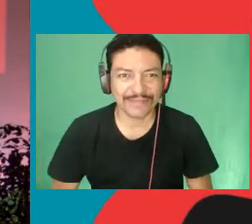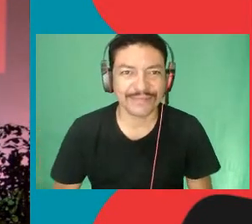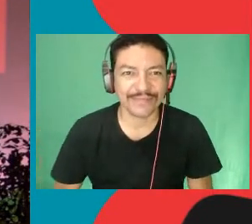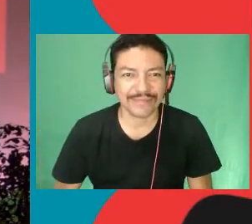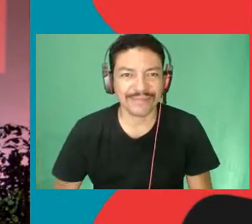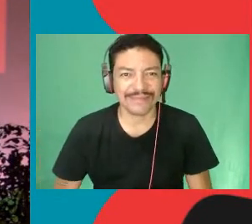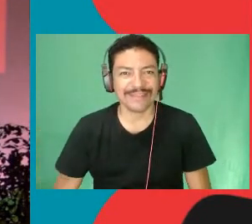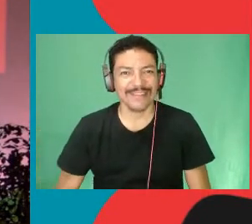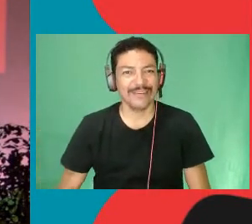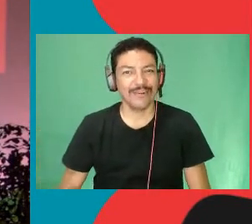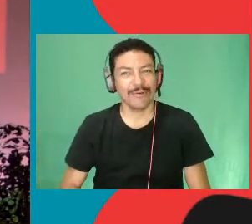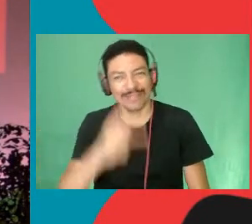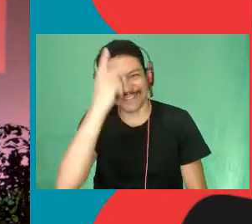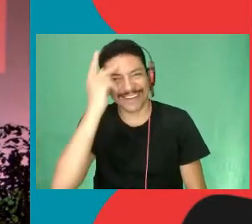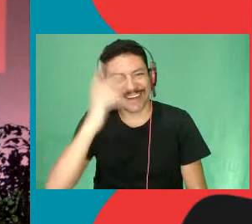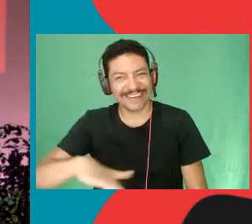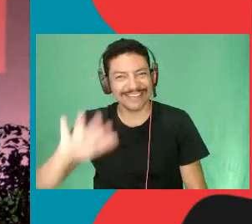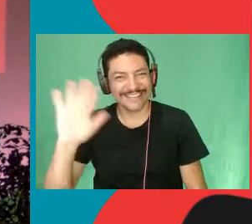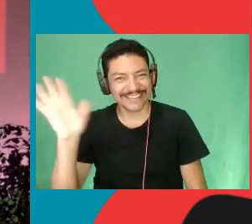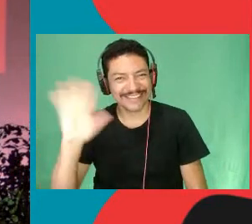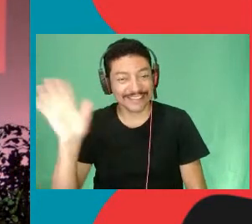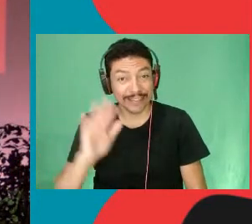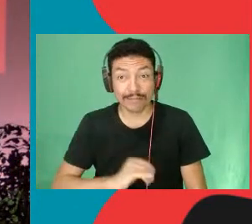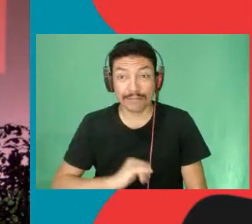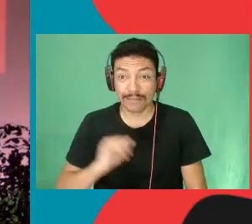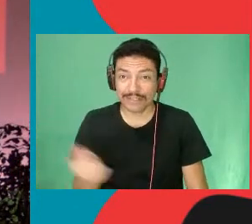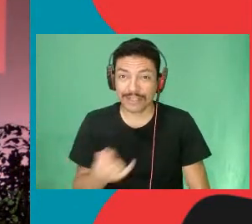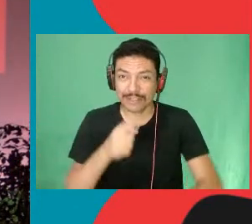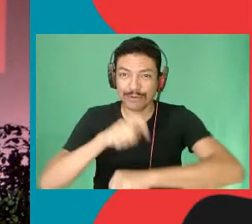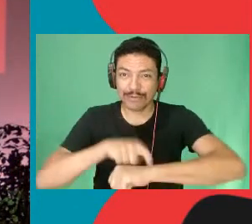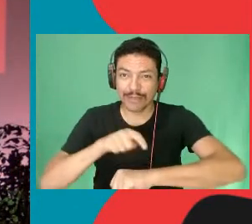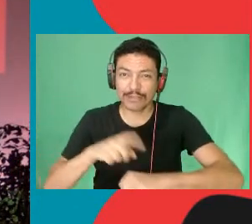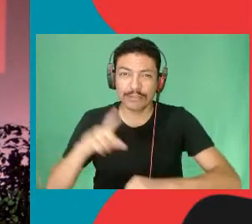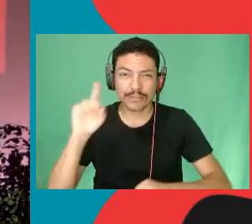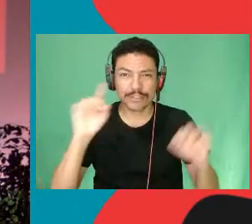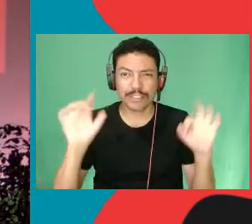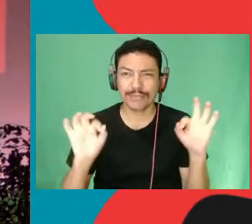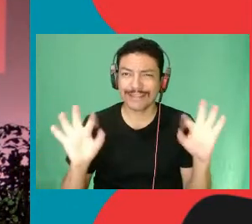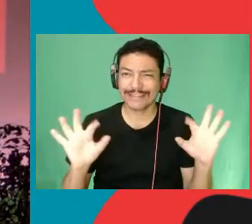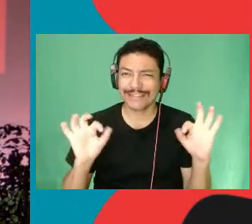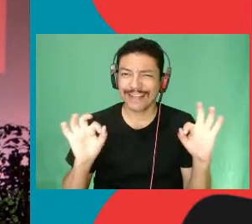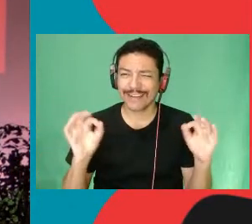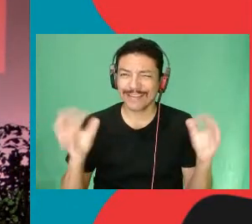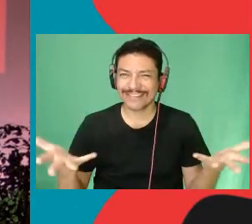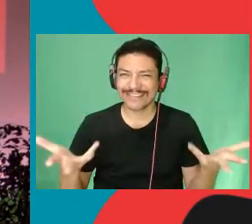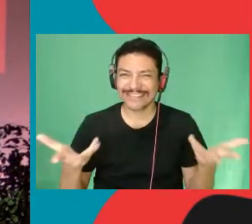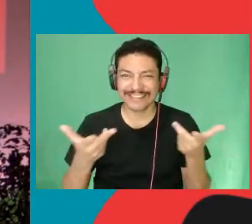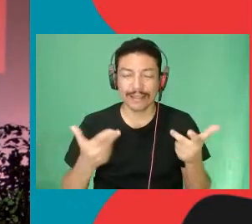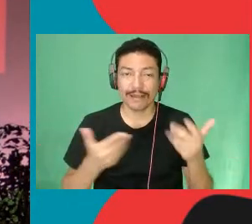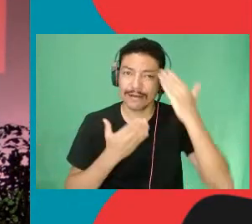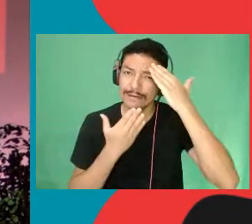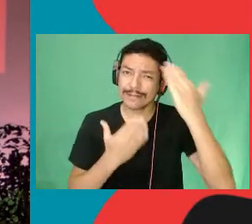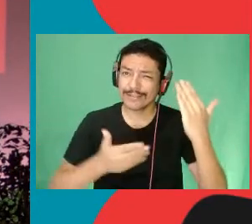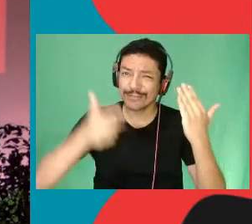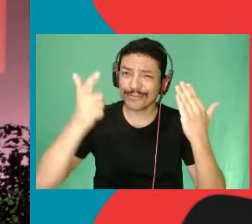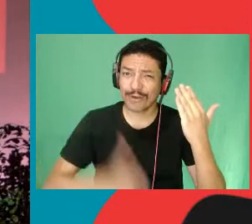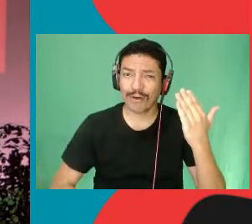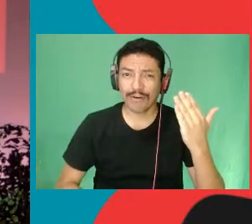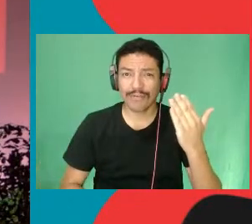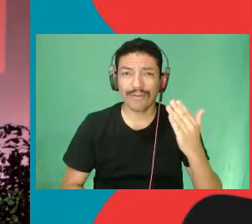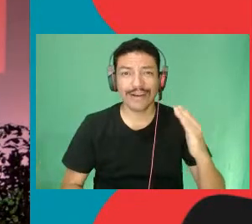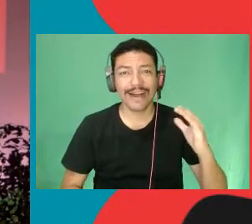Olá, pessoal. Queria aproveitar esse momento, né? Esse dia tão especial, maravilhoso. Agradecer mais uma vez, né, a Ká